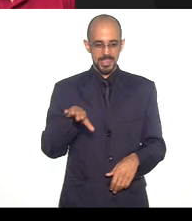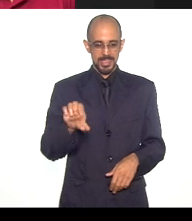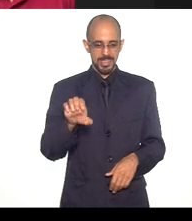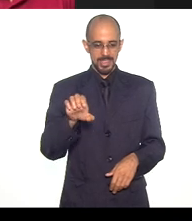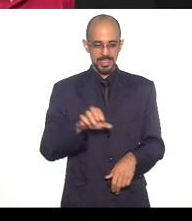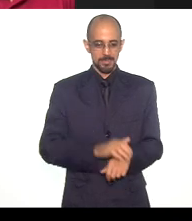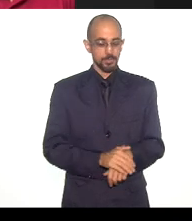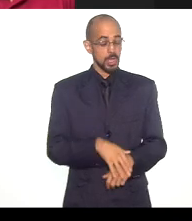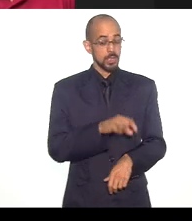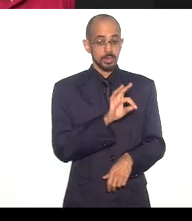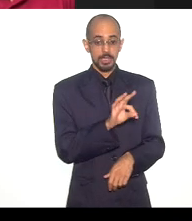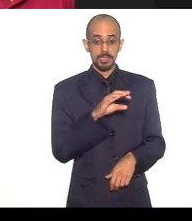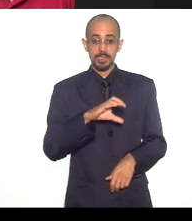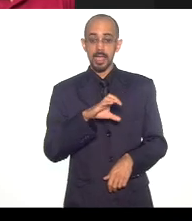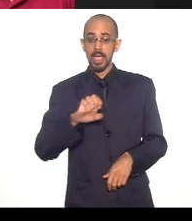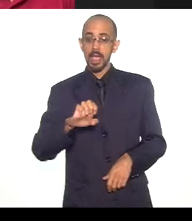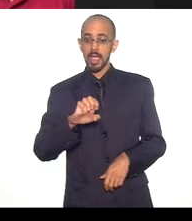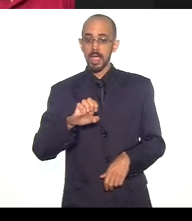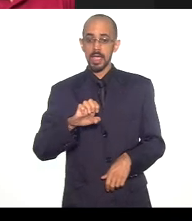TCE, Jefferson Luiz, está aí?